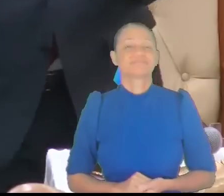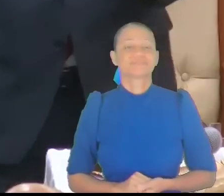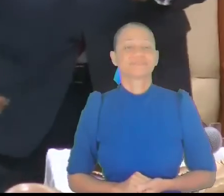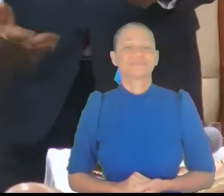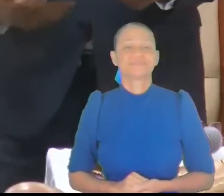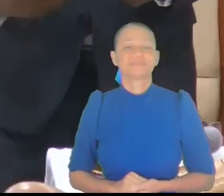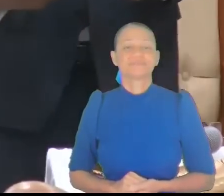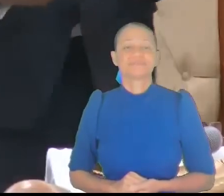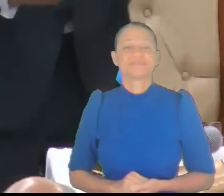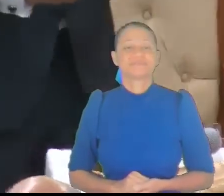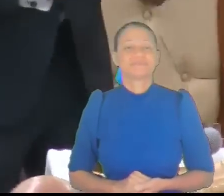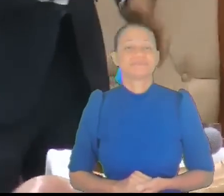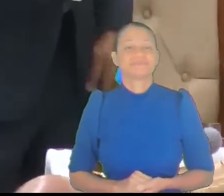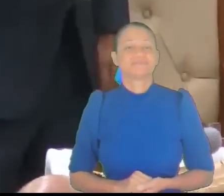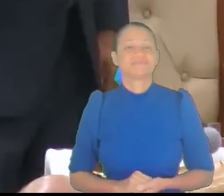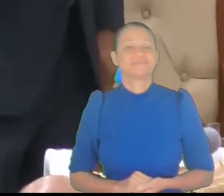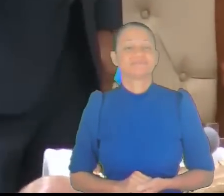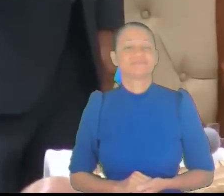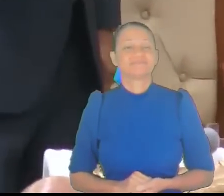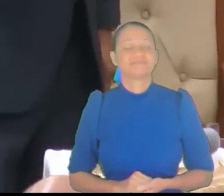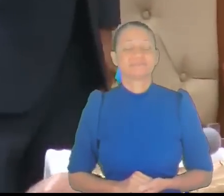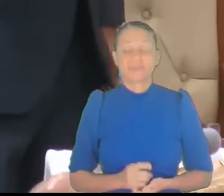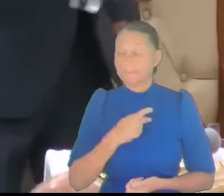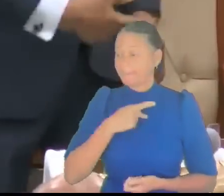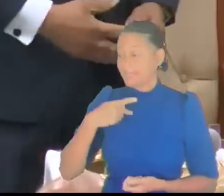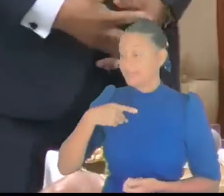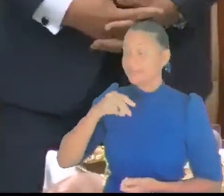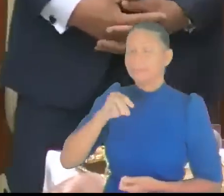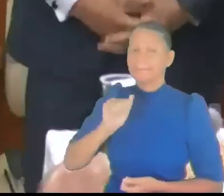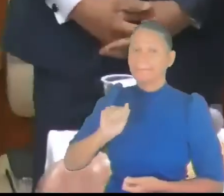Pastor Amaro, por favor, consagre o pão.